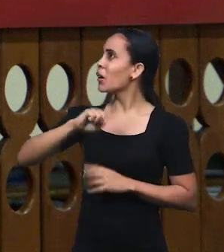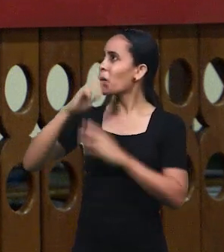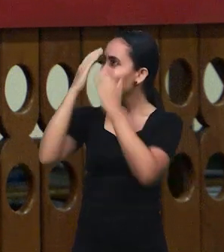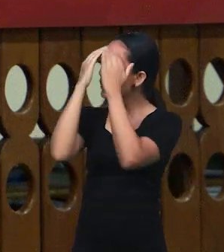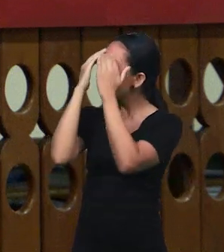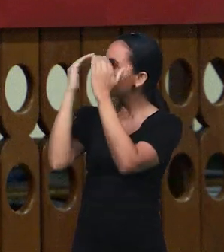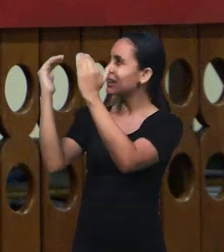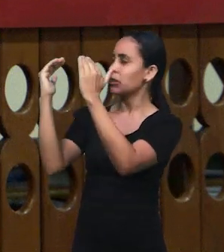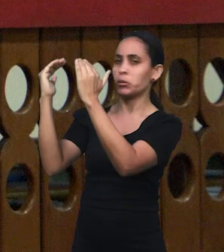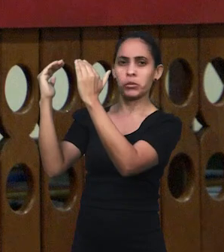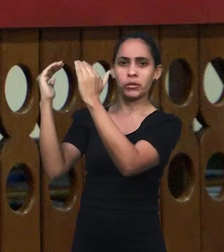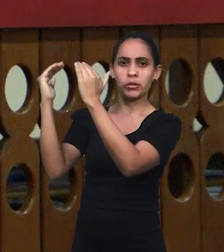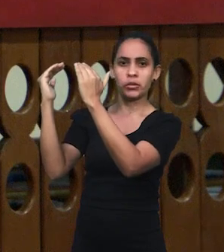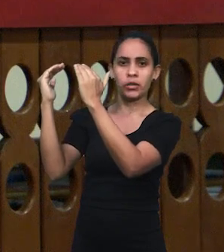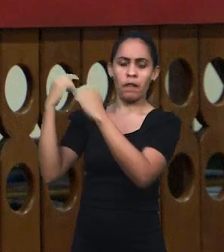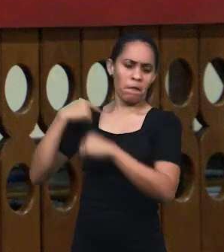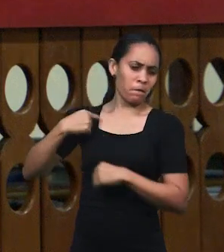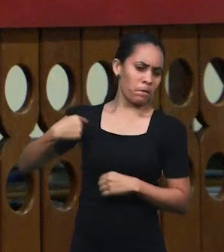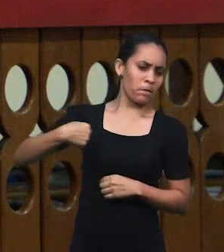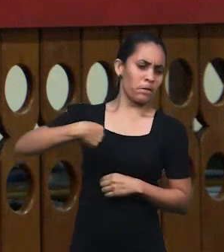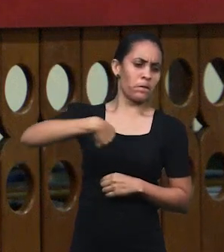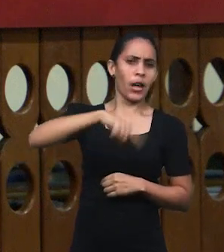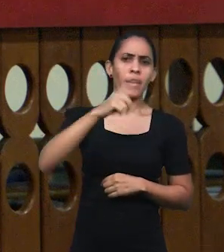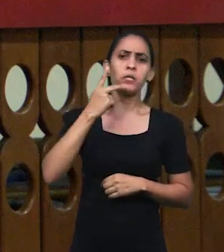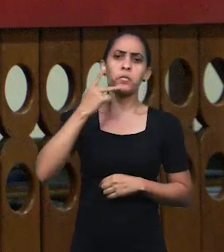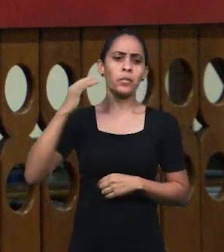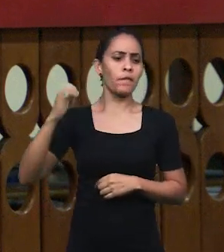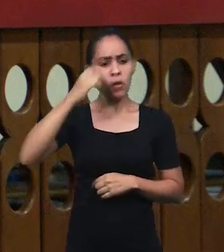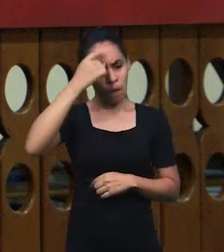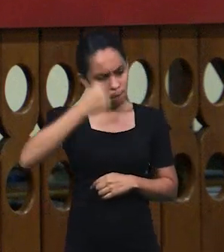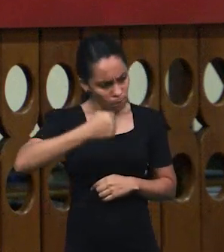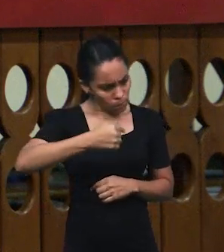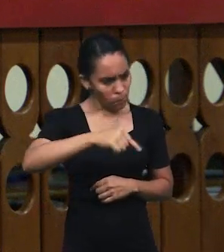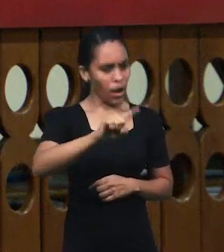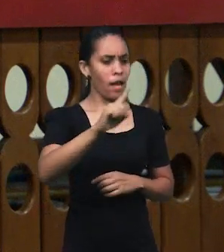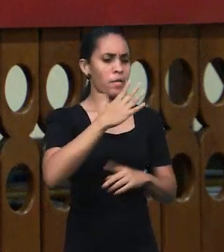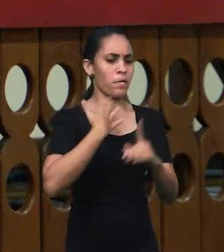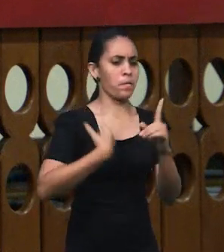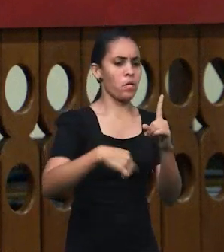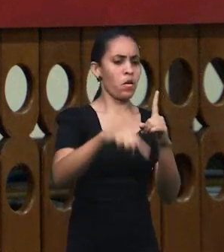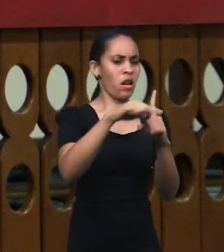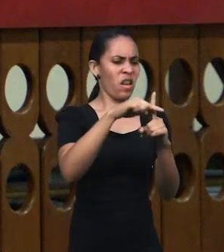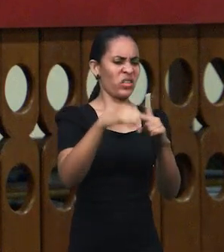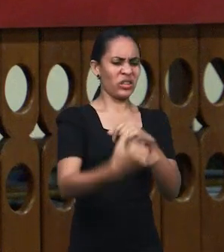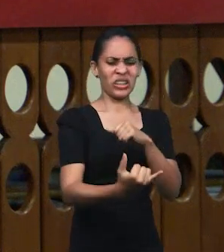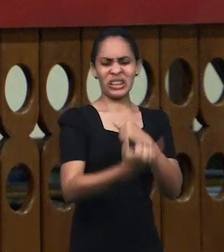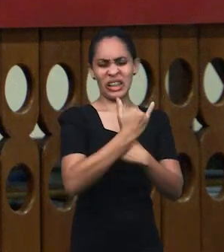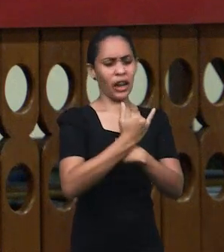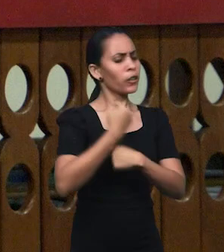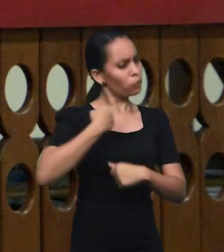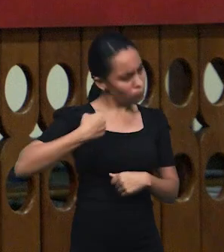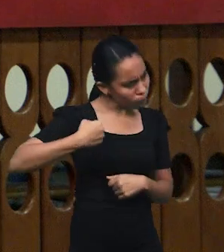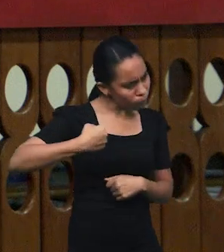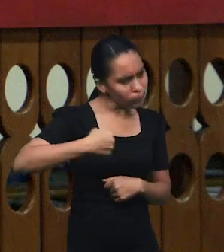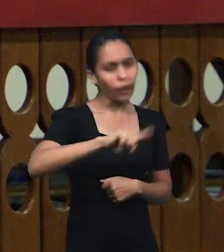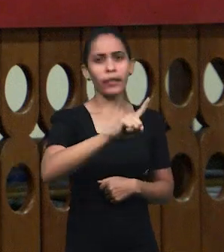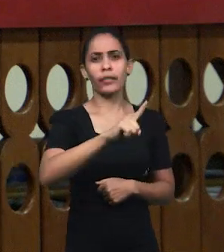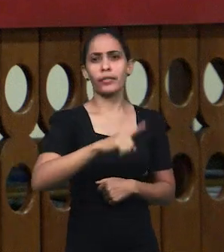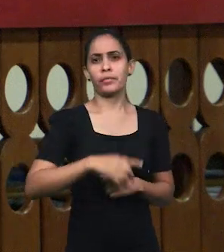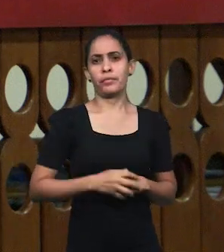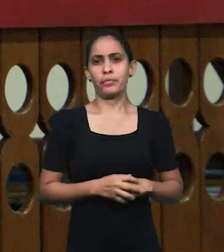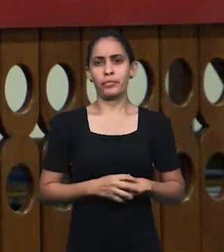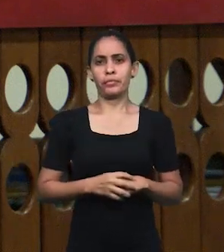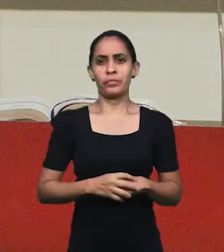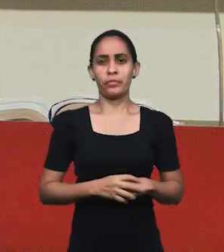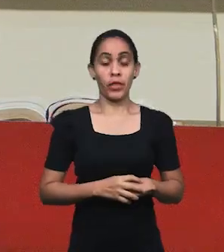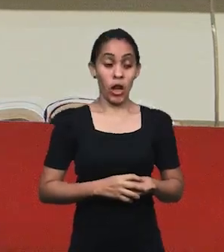Pai: meu filho, vai morrer na cruz pelo homem, Vai. Você vai ser traído?